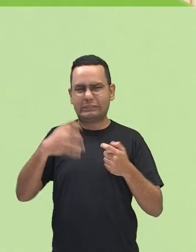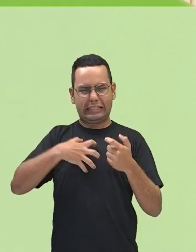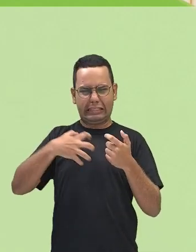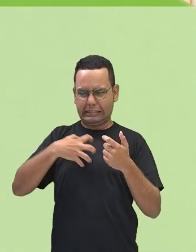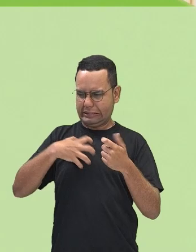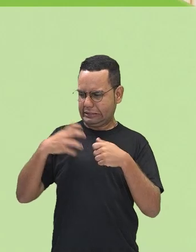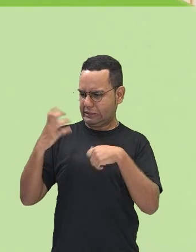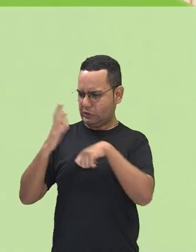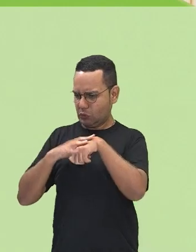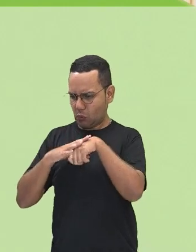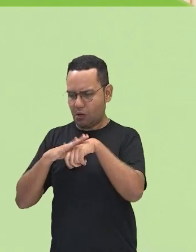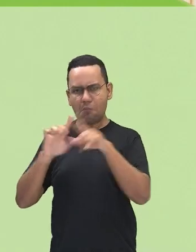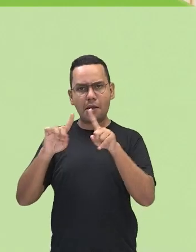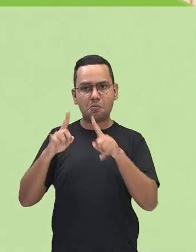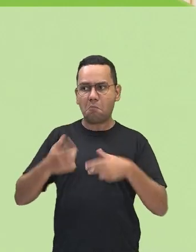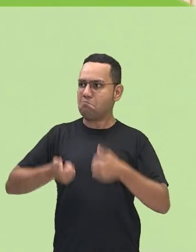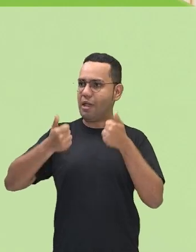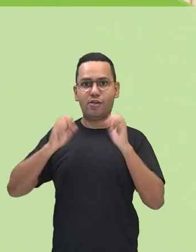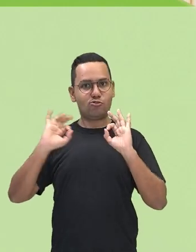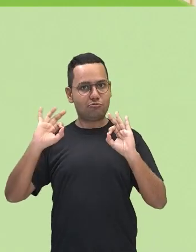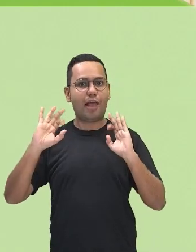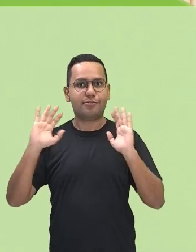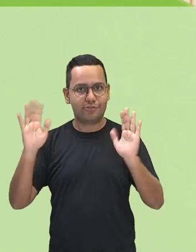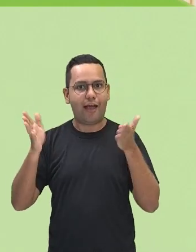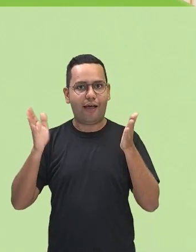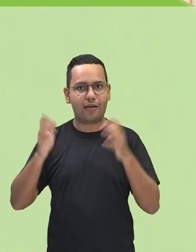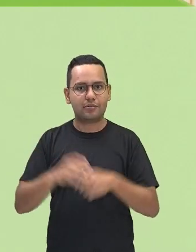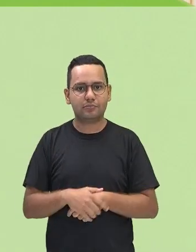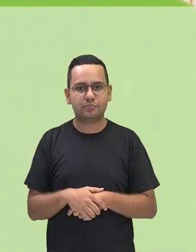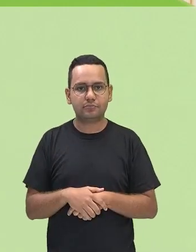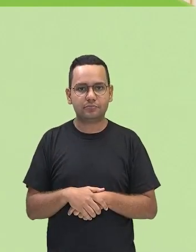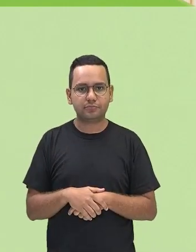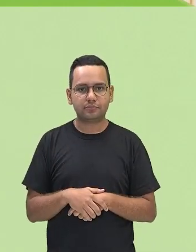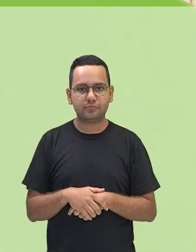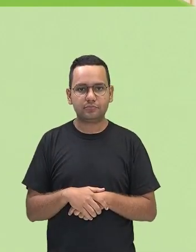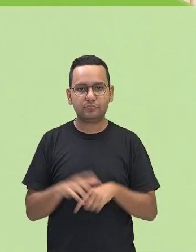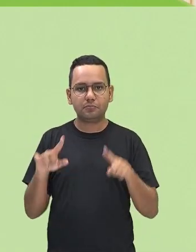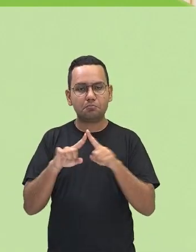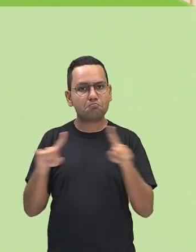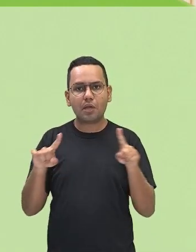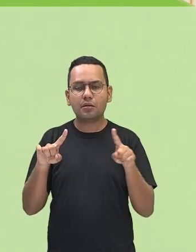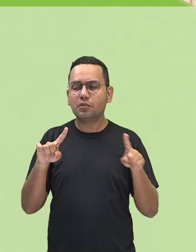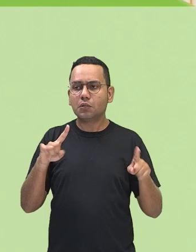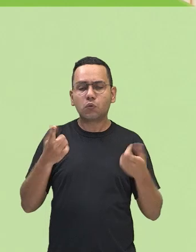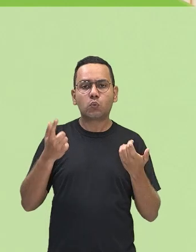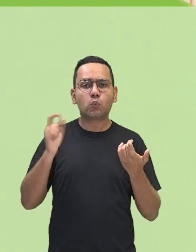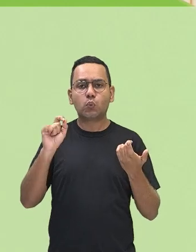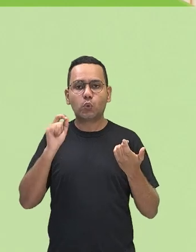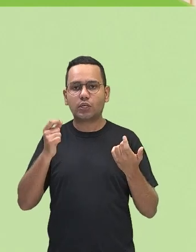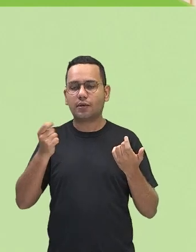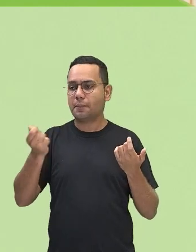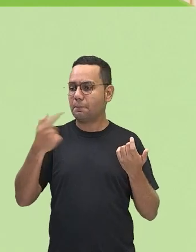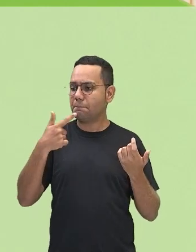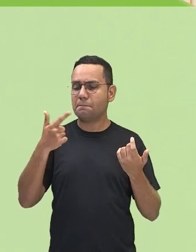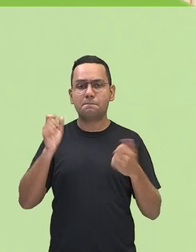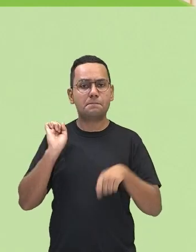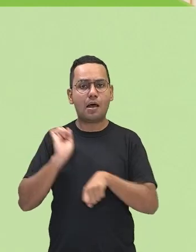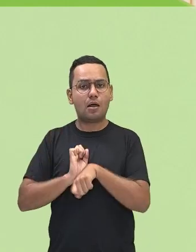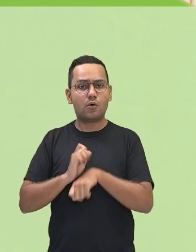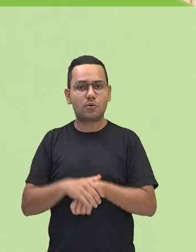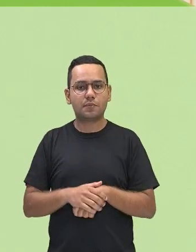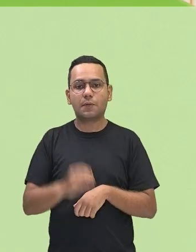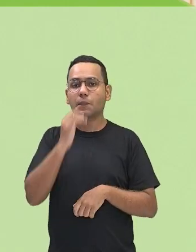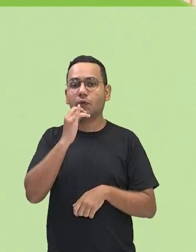ficou bem. E aí você deixou de tomar aquele medicamento. Ou seja, o médico passou